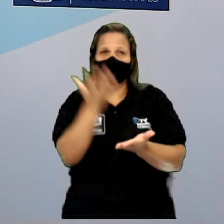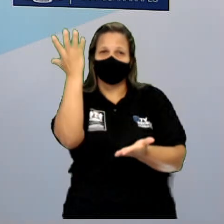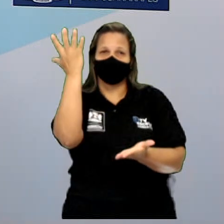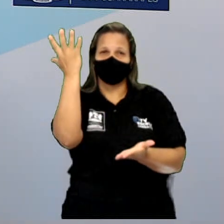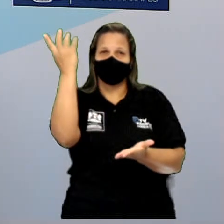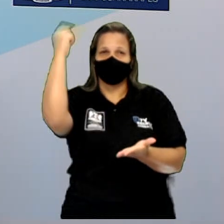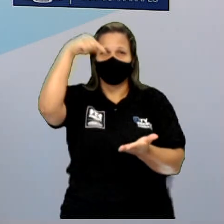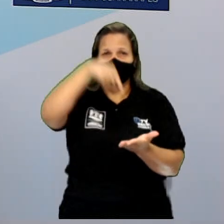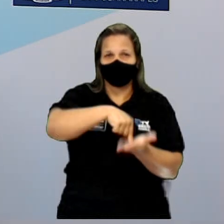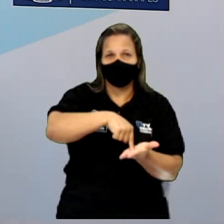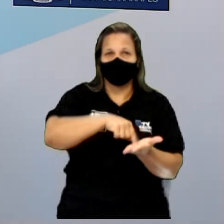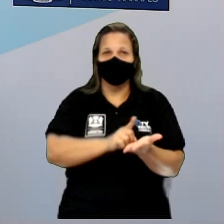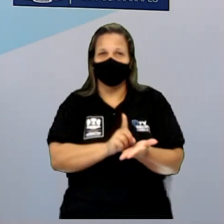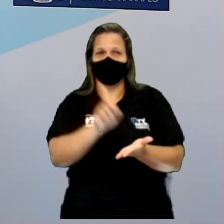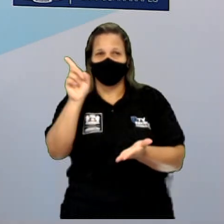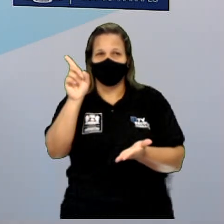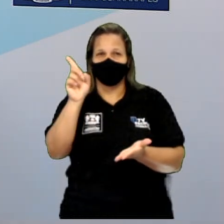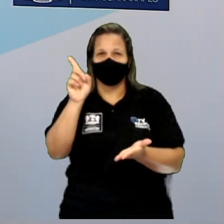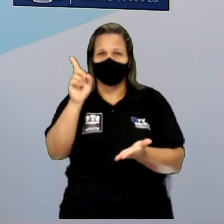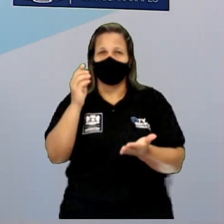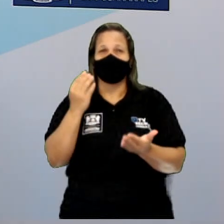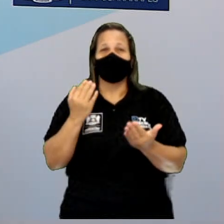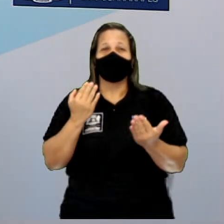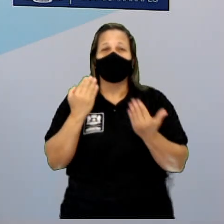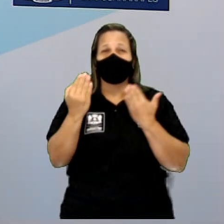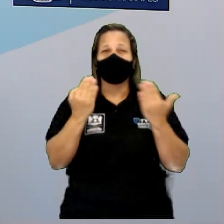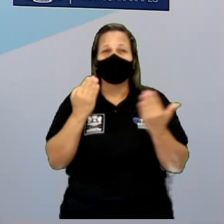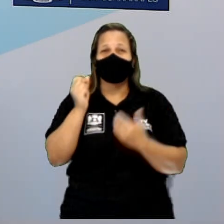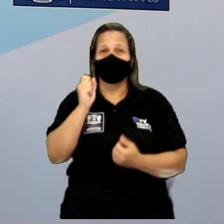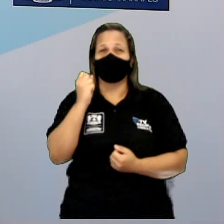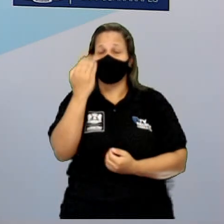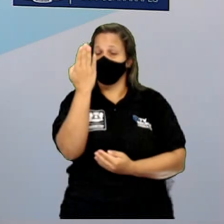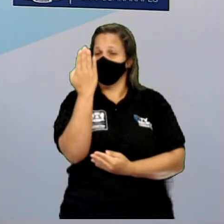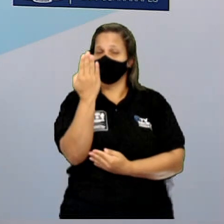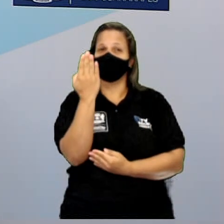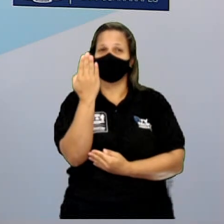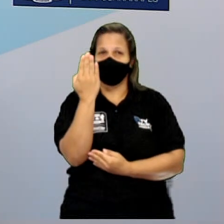mais comum que a gente tem em casa é o quê? O espelho, né? Ele é um objeto